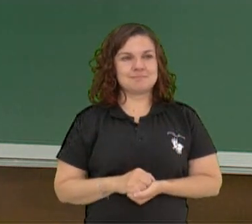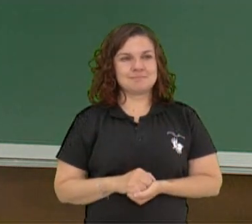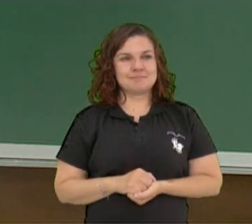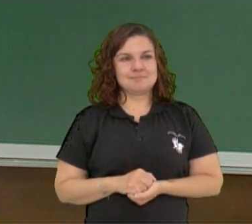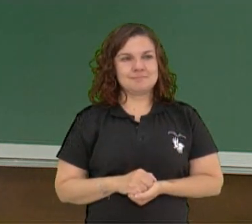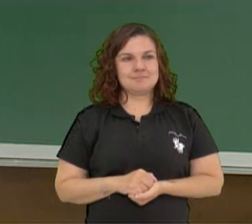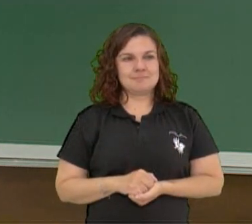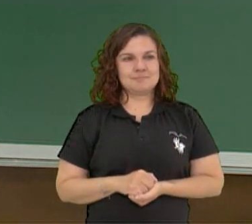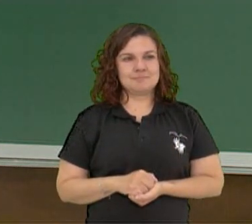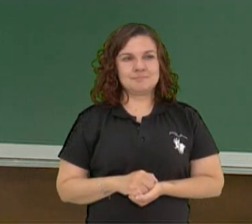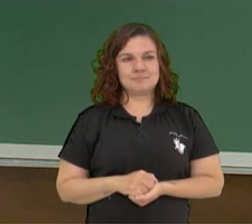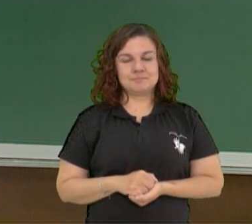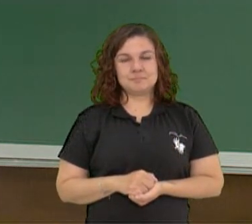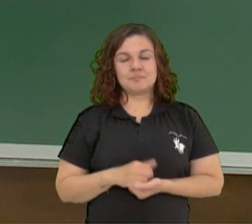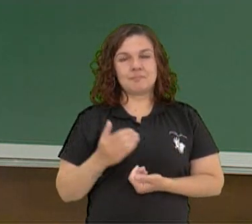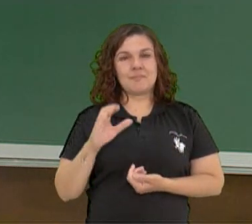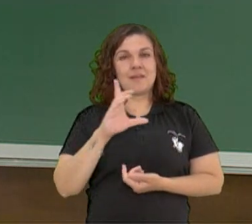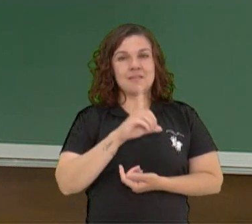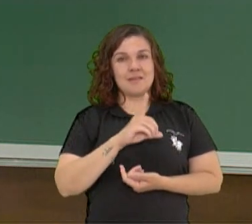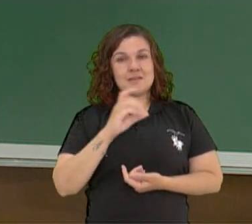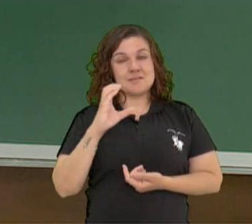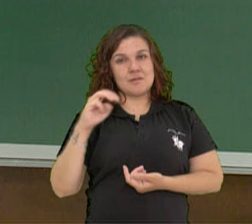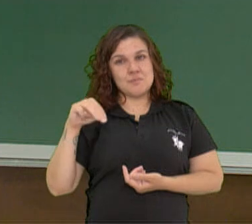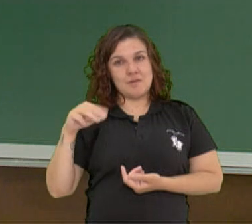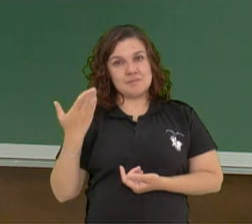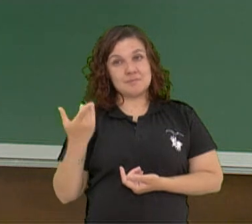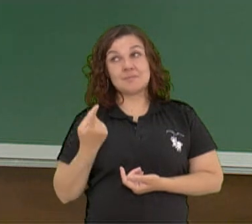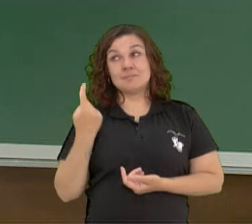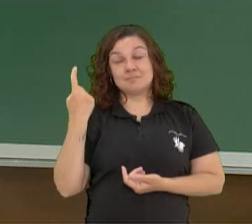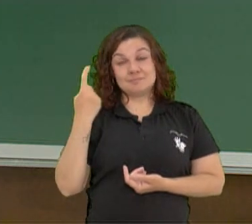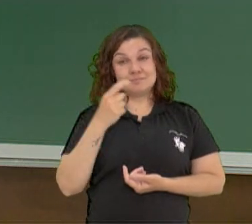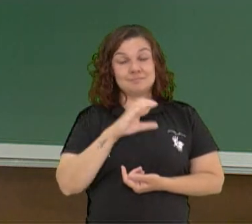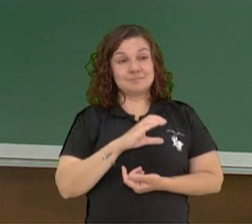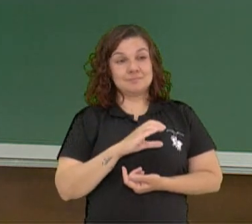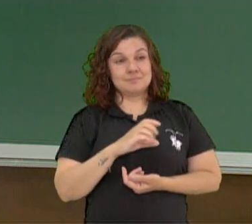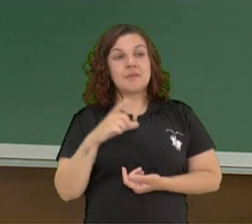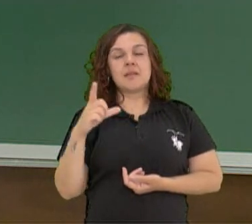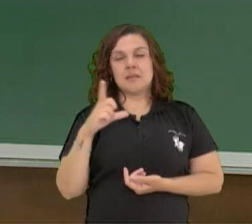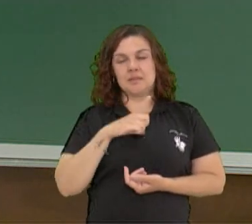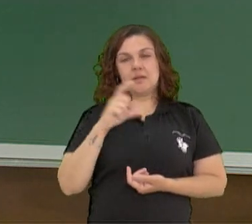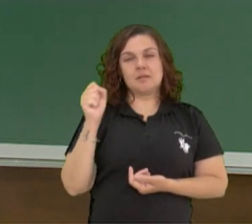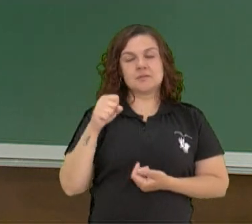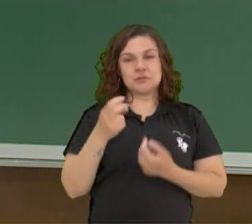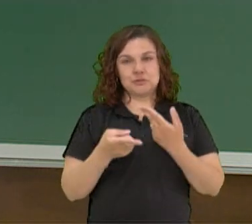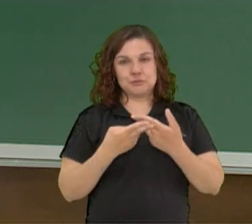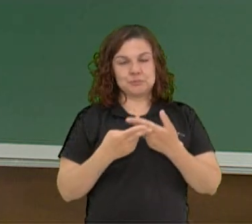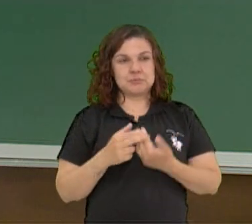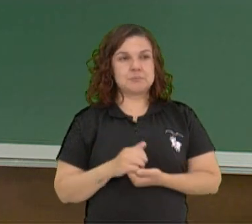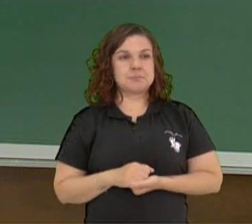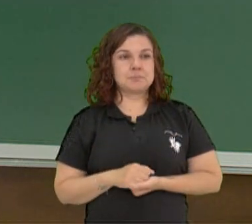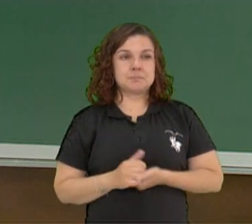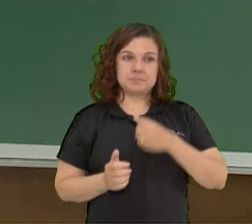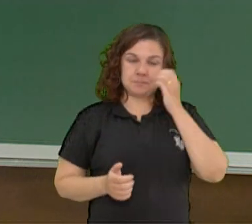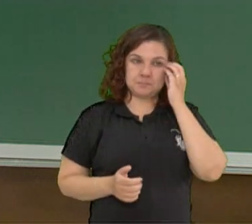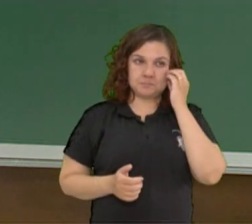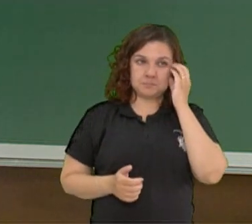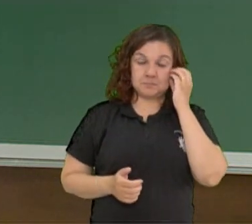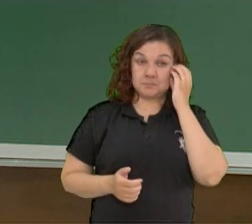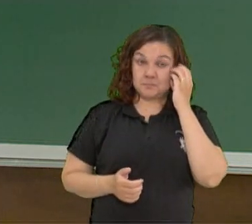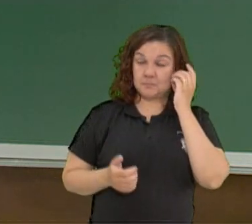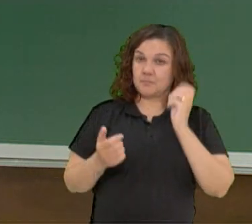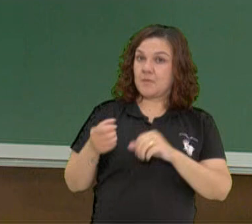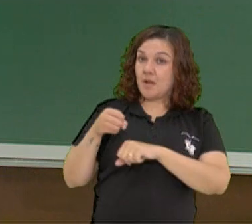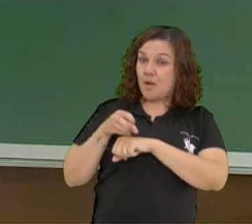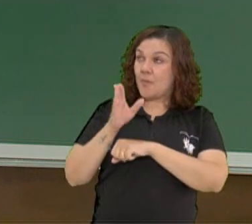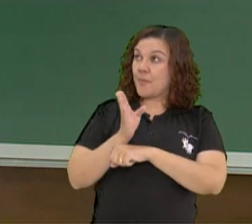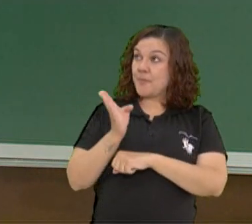usa... Então, décimo centésimo de milésimo existe, décimo de milésimo existe situação que a gente usa assim. Então, lá... A dica